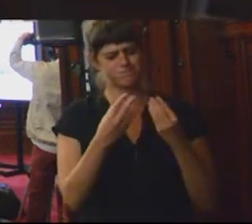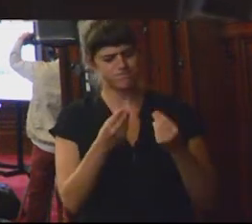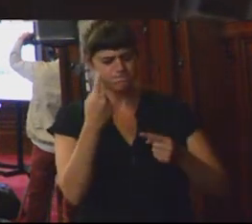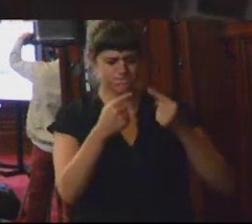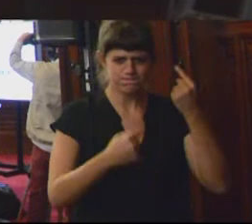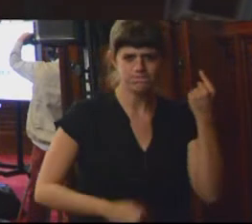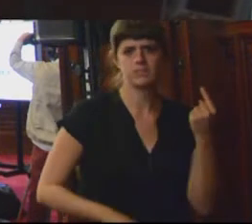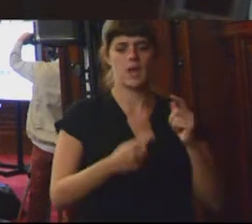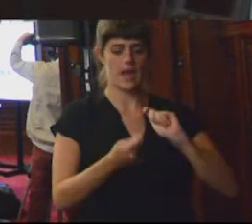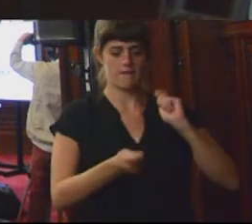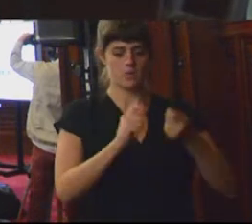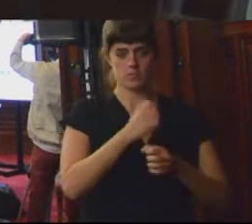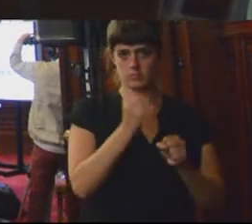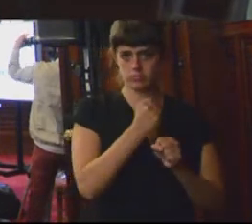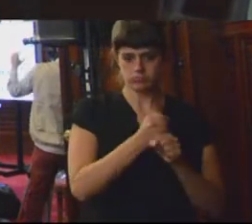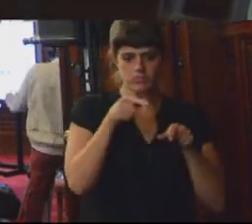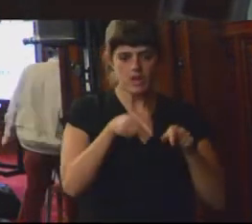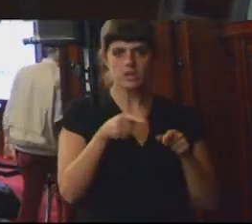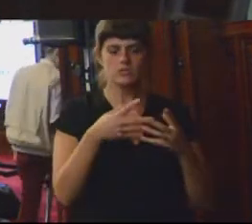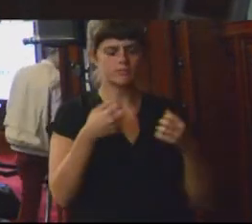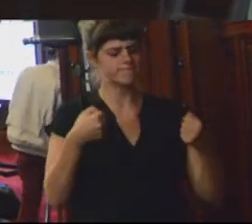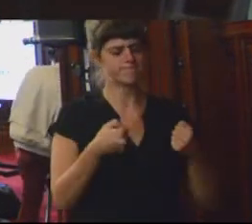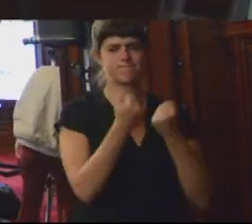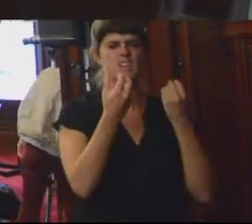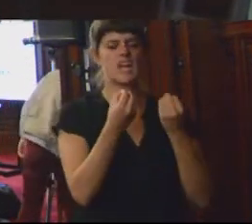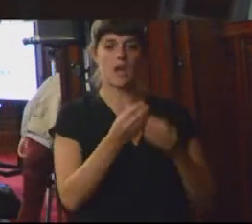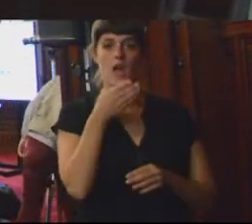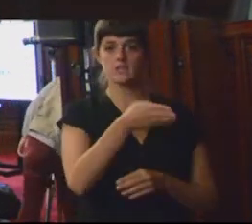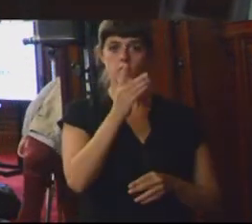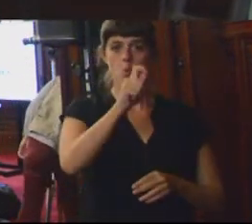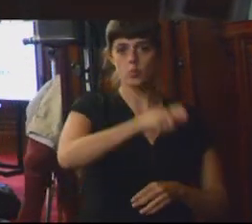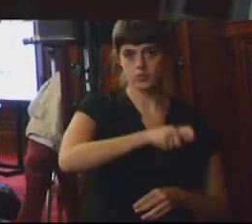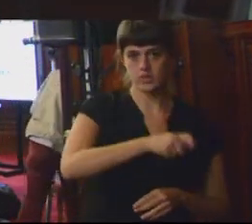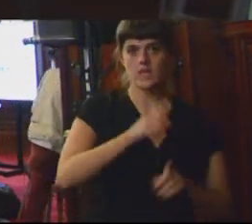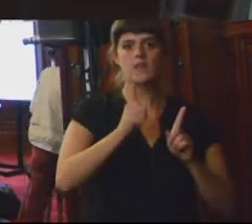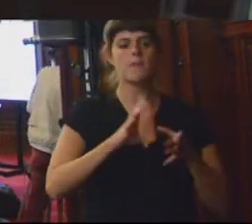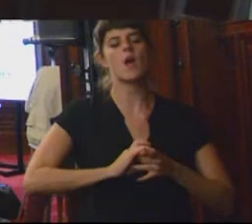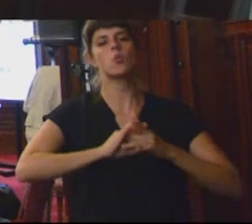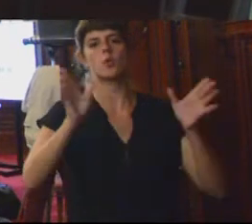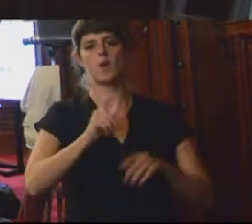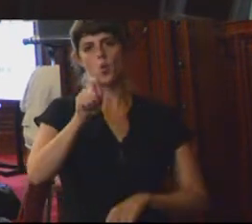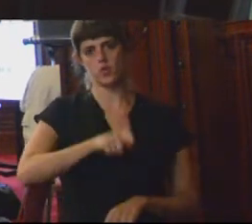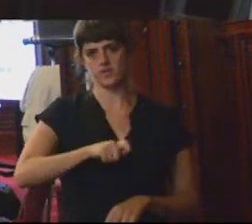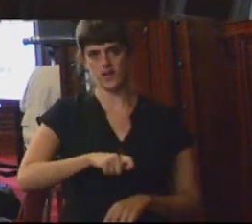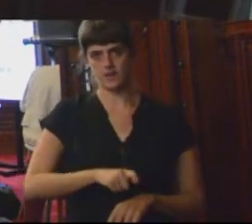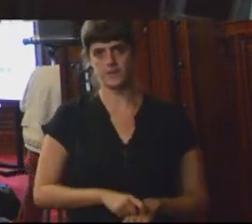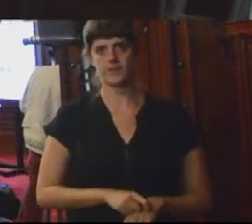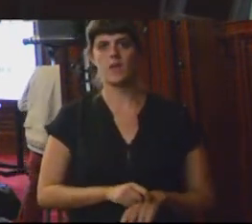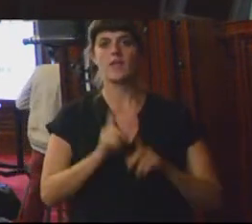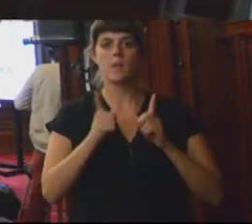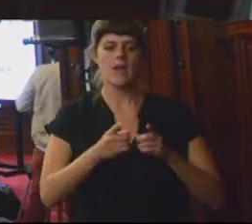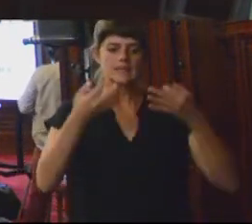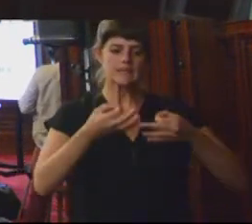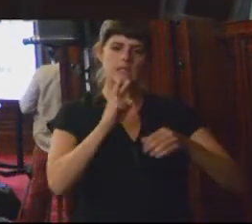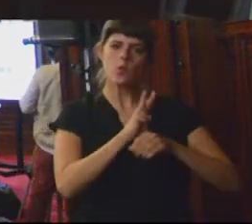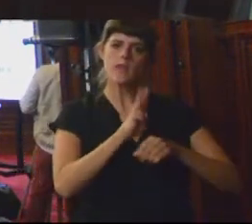reforma trabalhista impactará no acesso à justiça, na autonomia judicial, na saúde e segurança dos